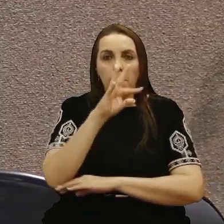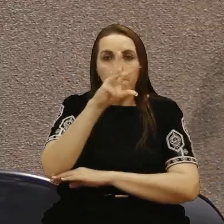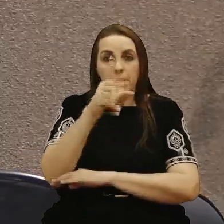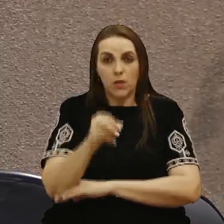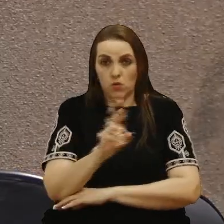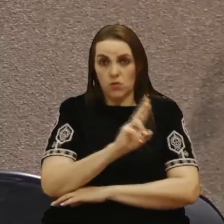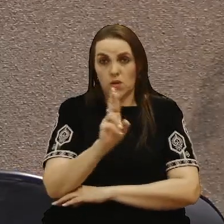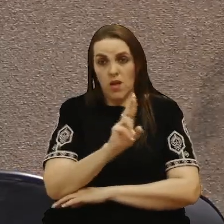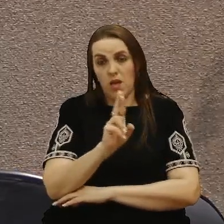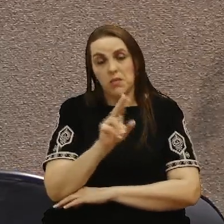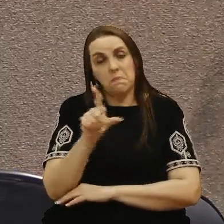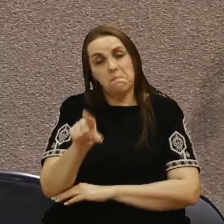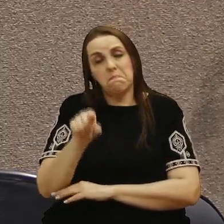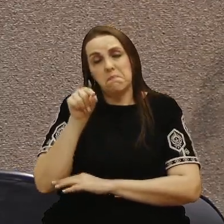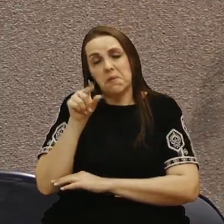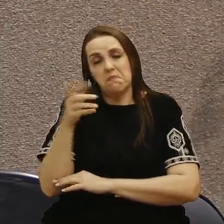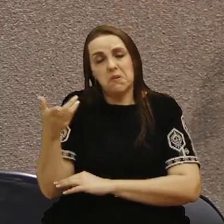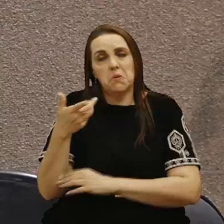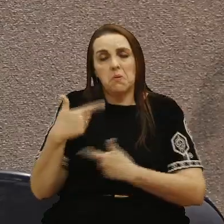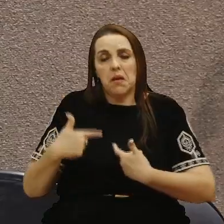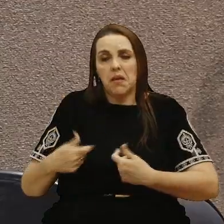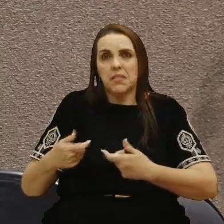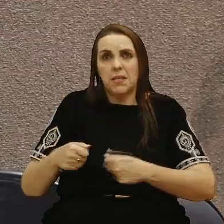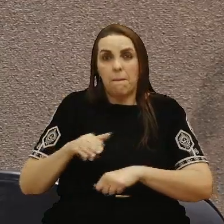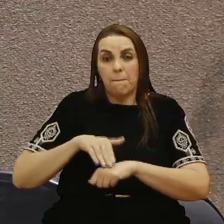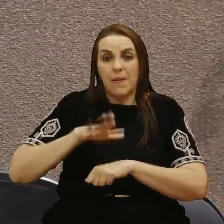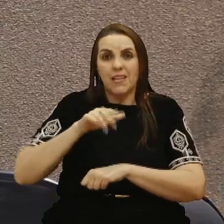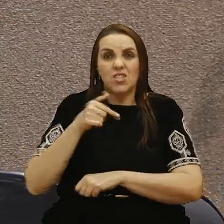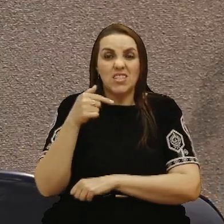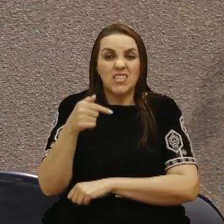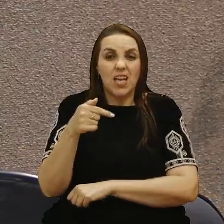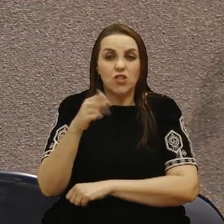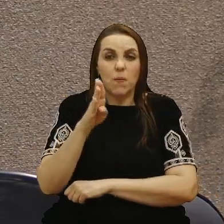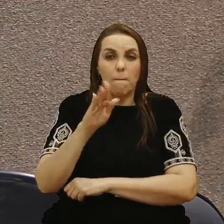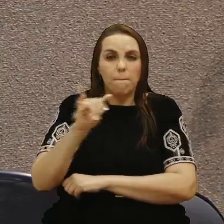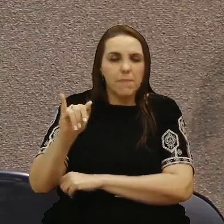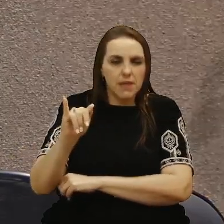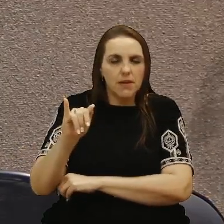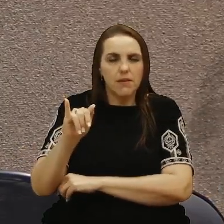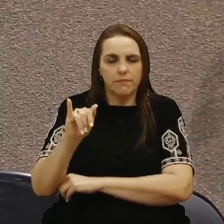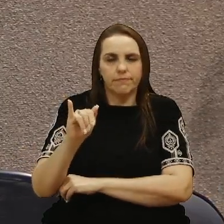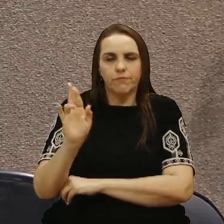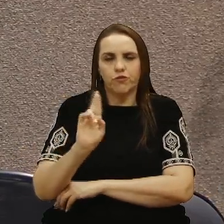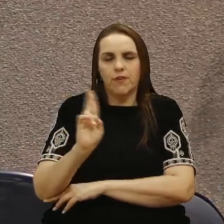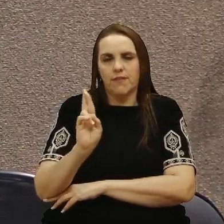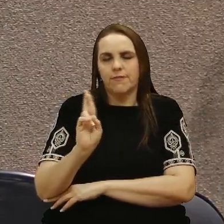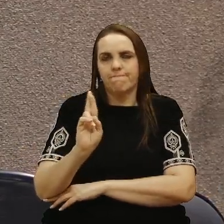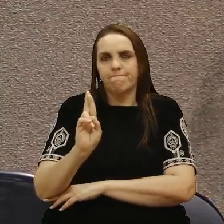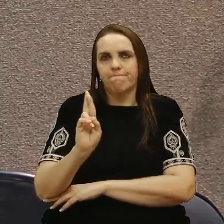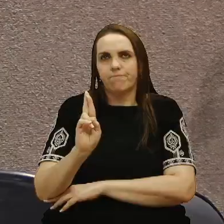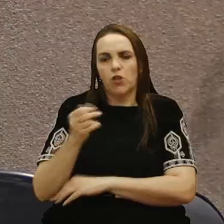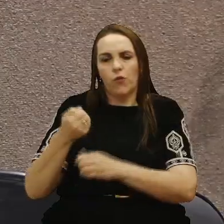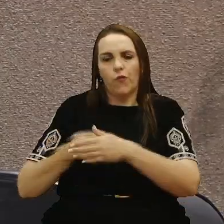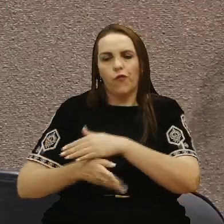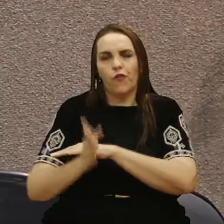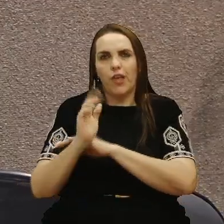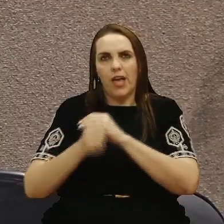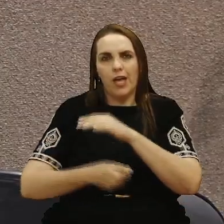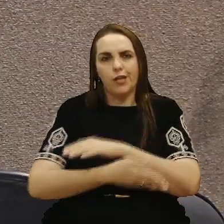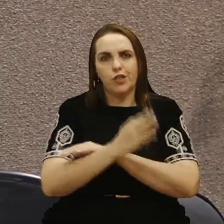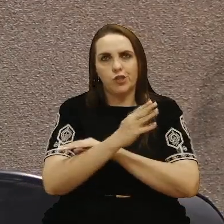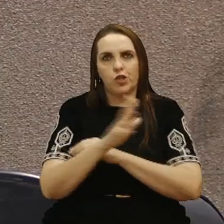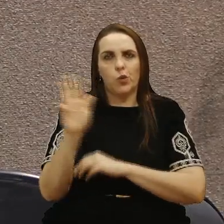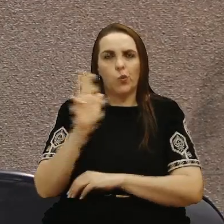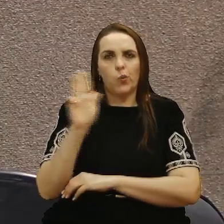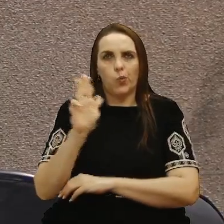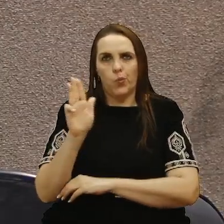ele preferiu gastar mais de 7 bilhões de reais com viagens de